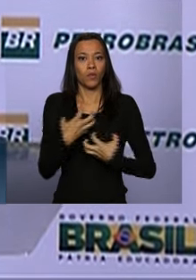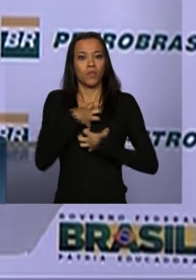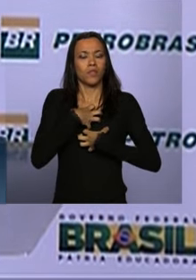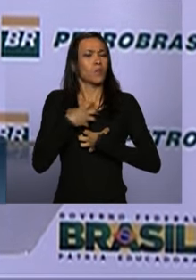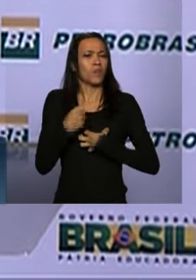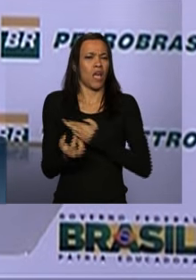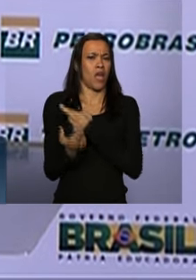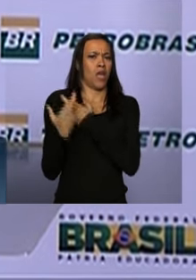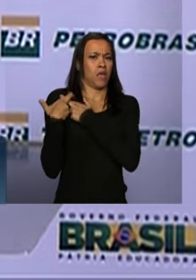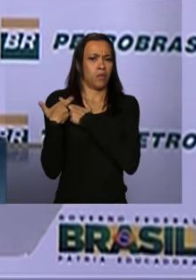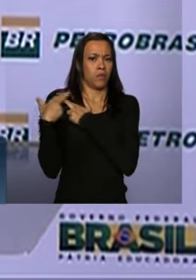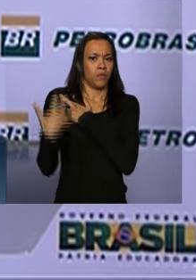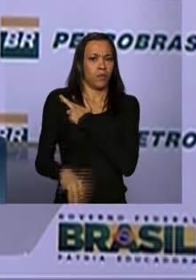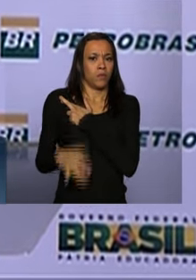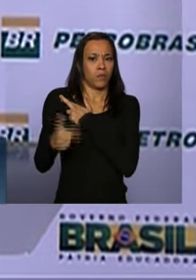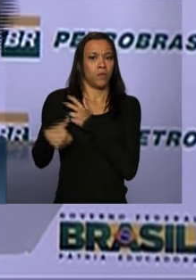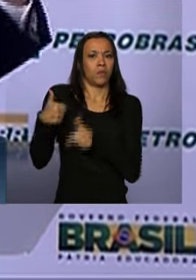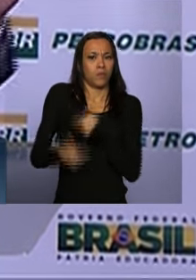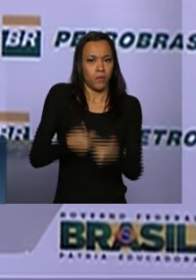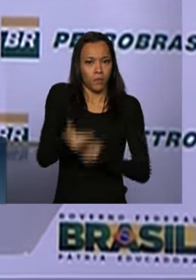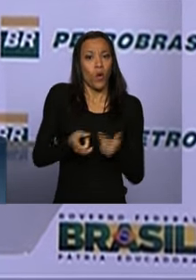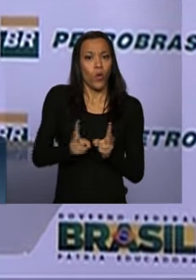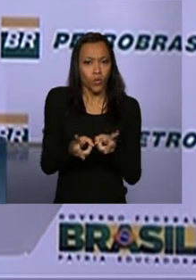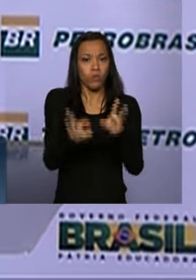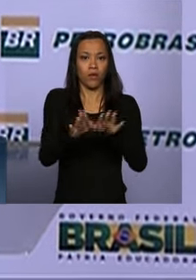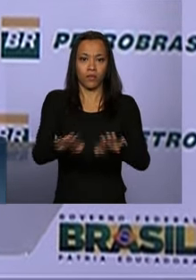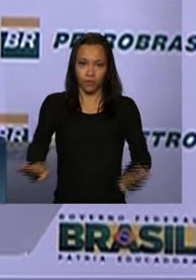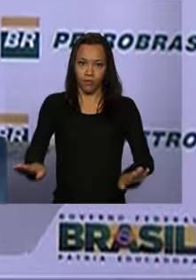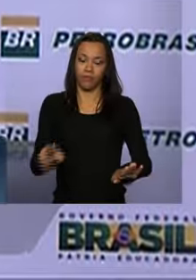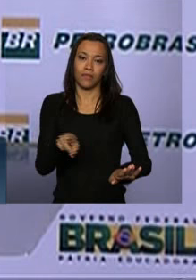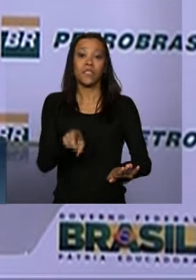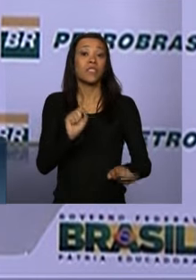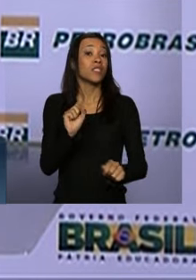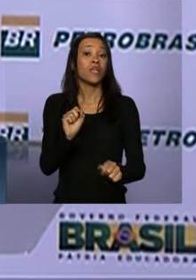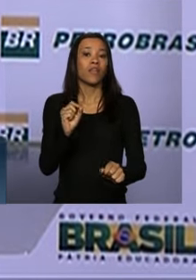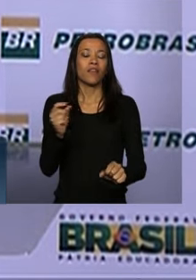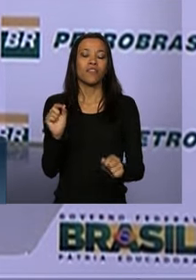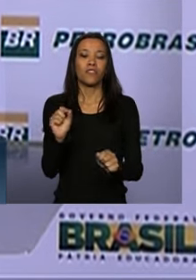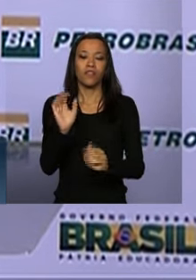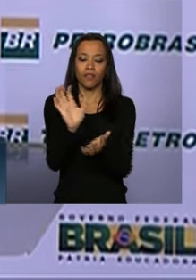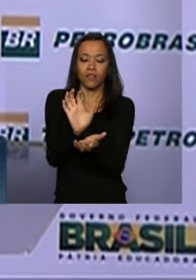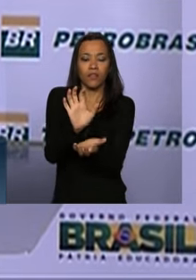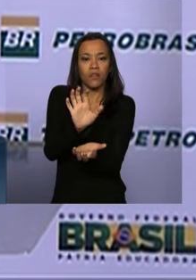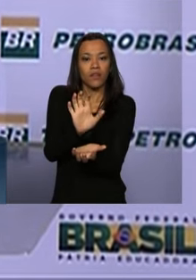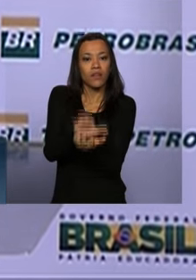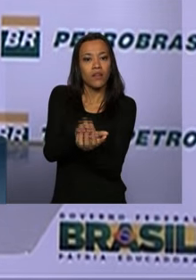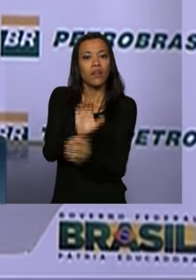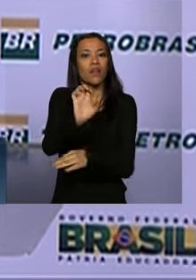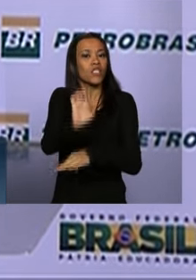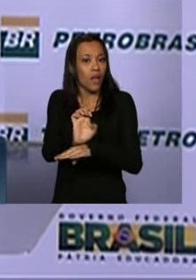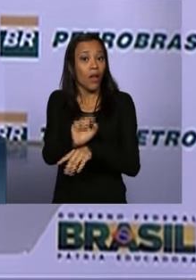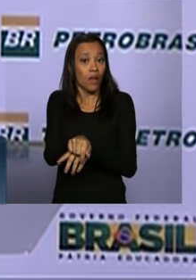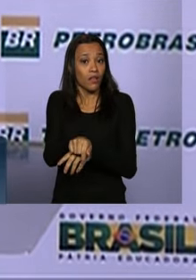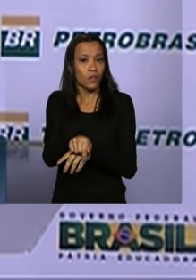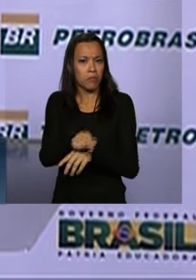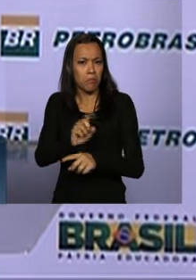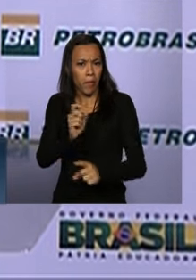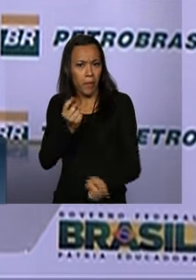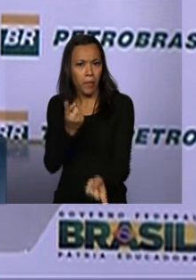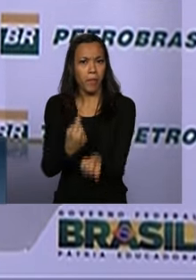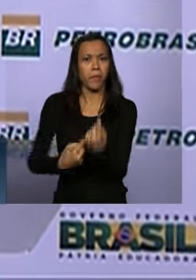responsabilidade de continuarmos nesse caminho, no caminho de fazer Pernambuco se desenvolver cada vez